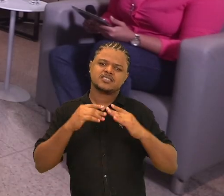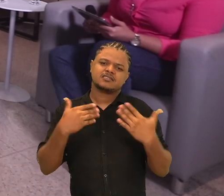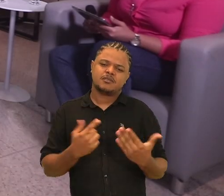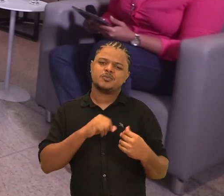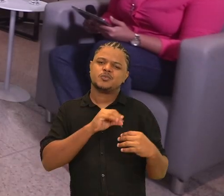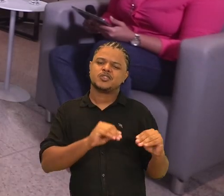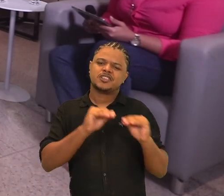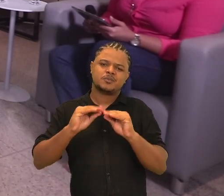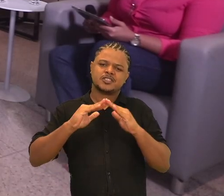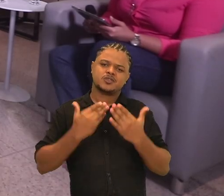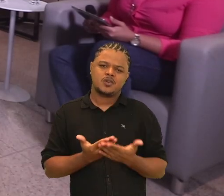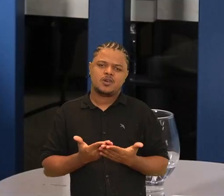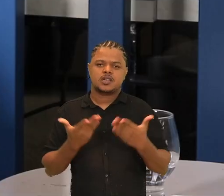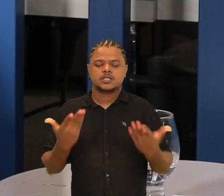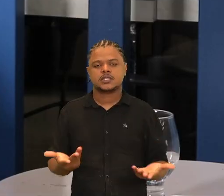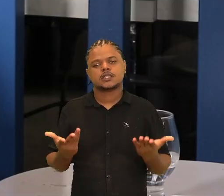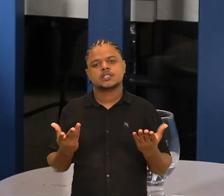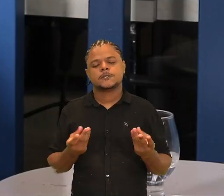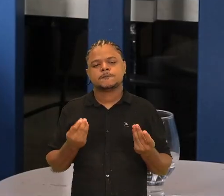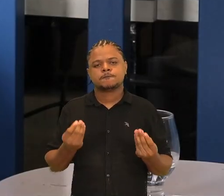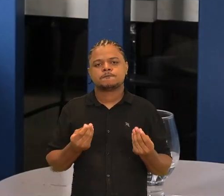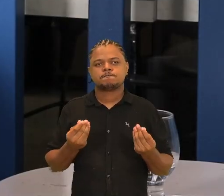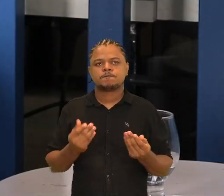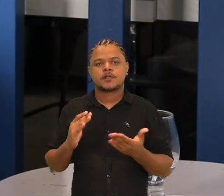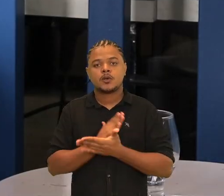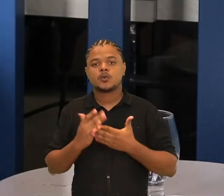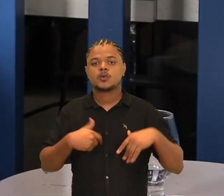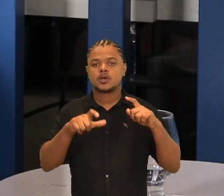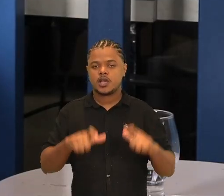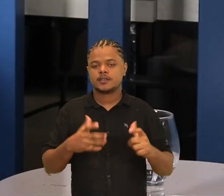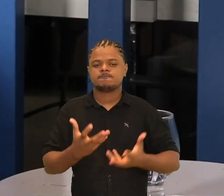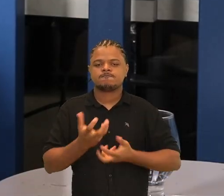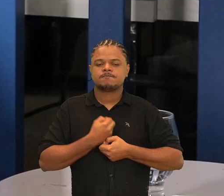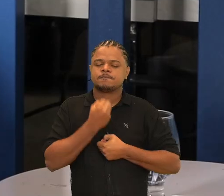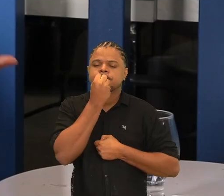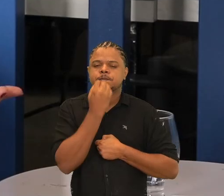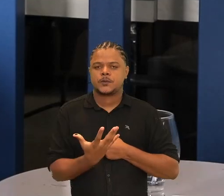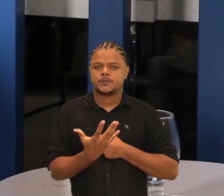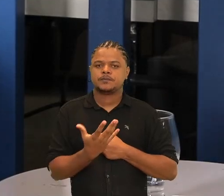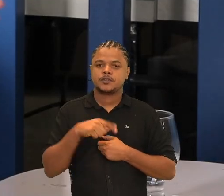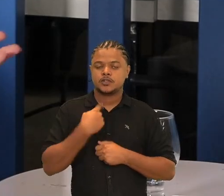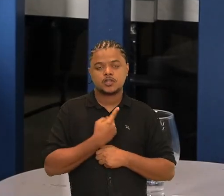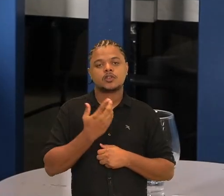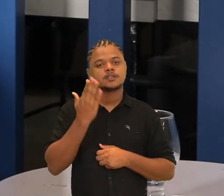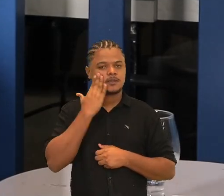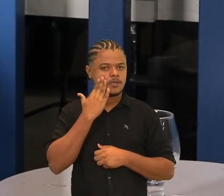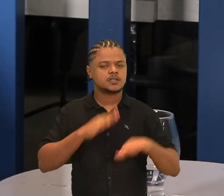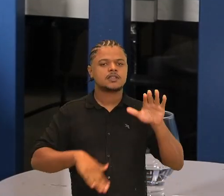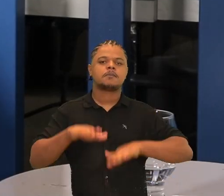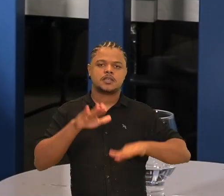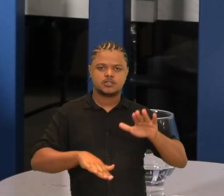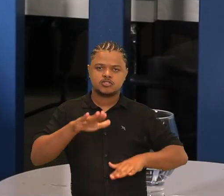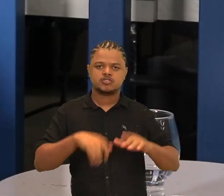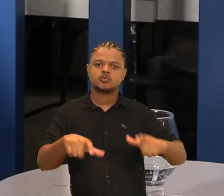enfim. E aí é, em alguns lugares a gente foi bem acolhido e outros não, mas a gente sabe, né, que depende muito